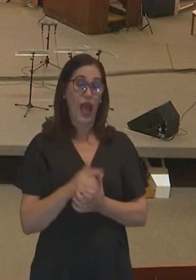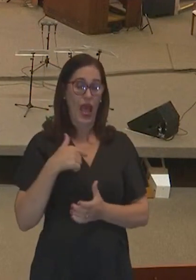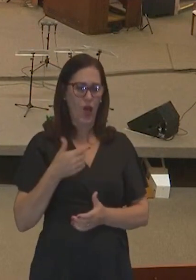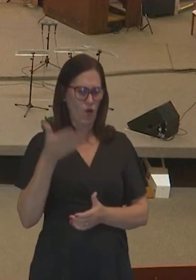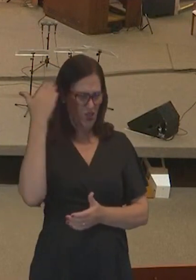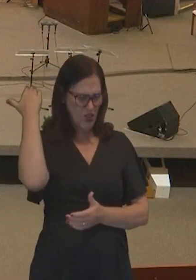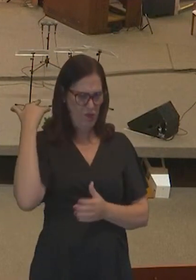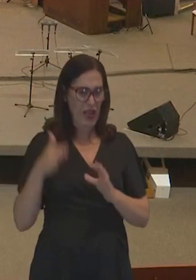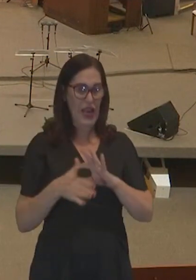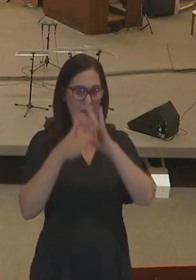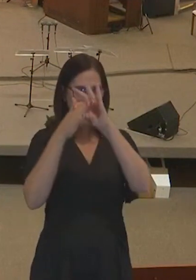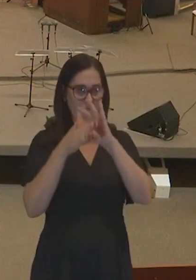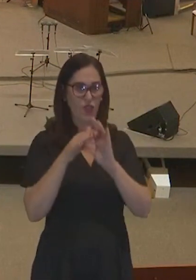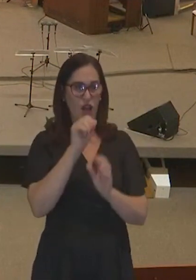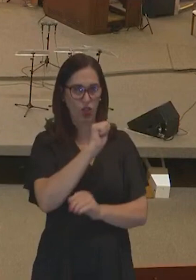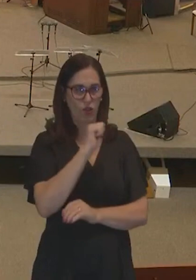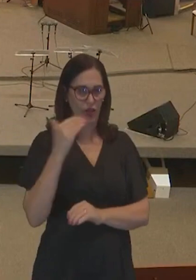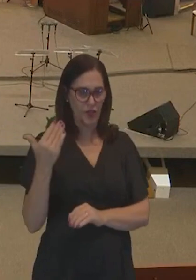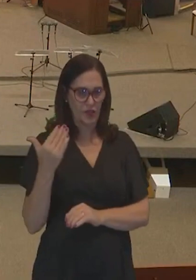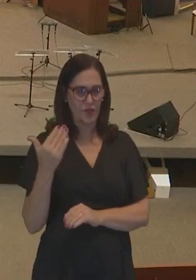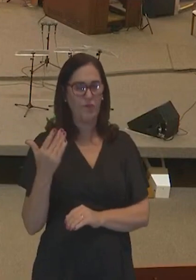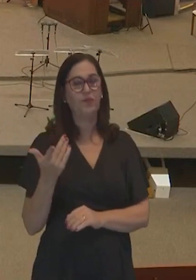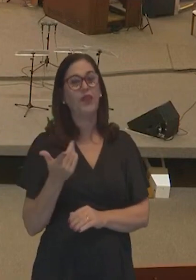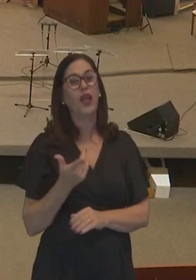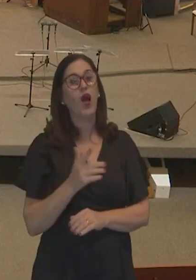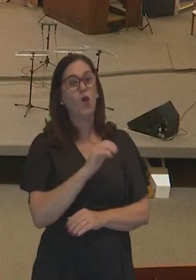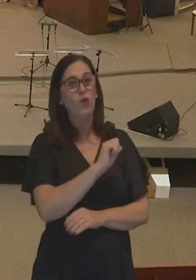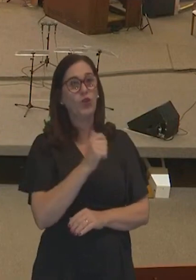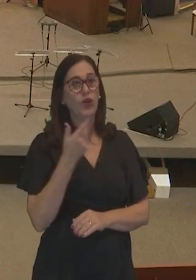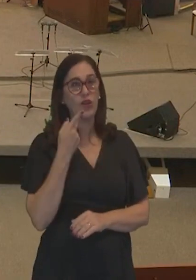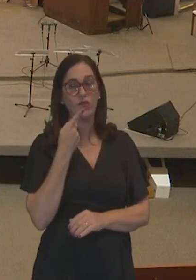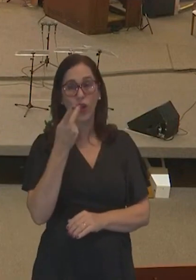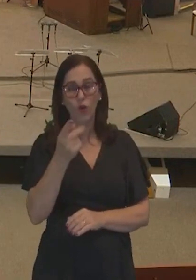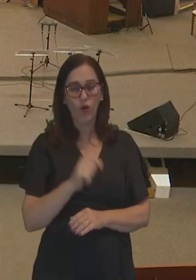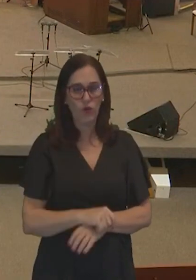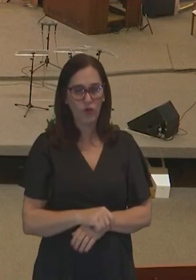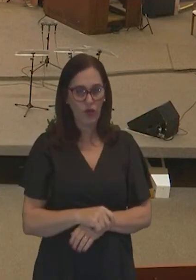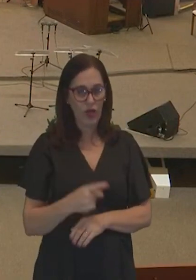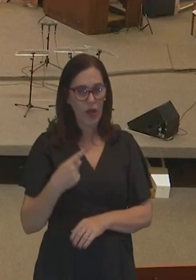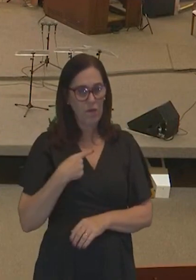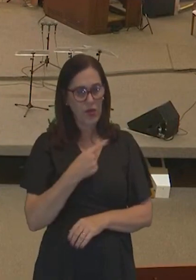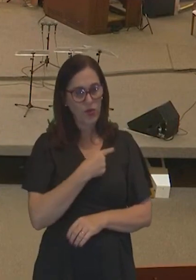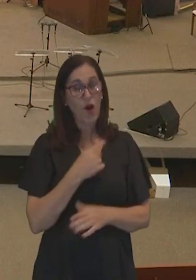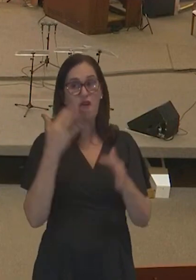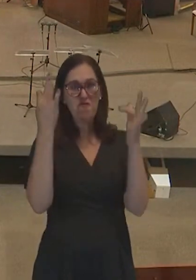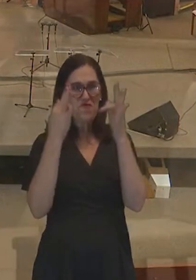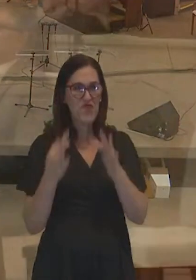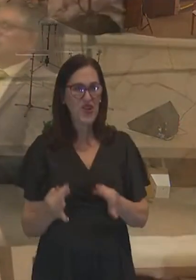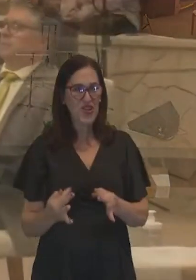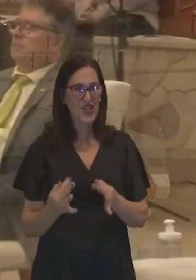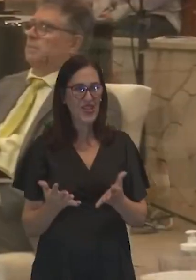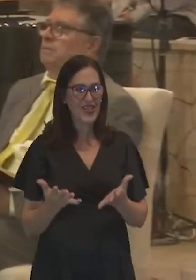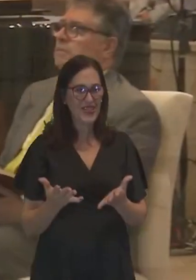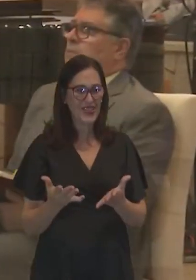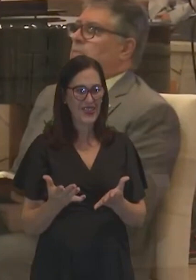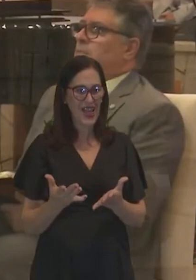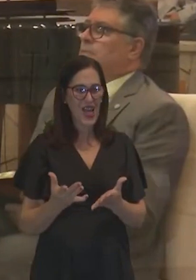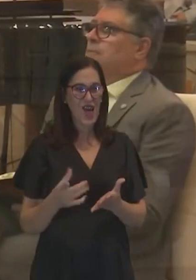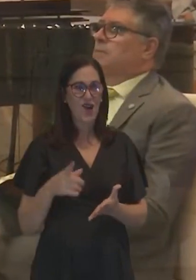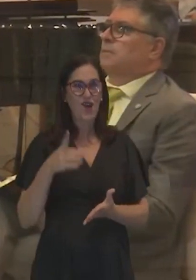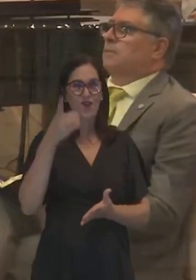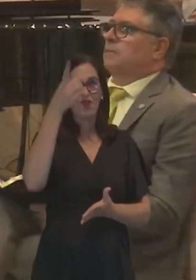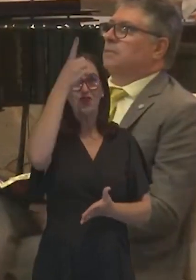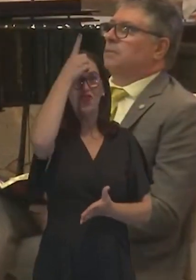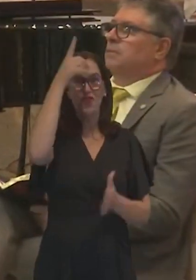adolescente uma vez, e aí, pastor Davi, um adolescente virou para mim e disse assim: Francisco, eu estou muito feliz, recebi o dom de Salomão. Eu falei: